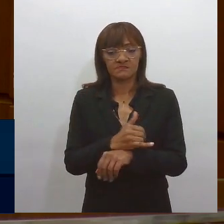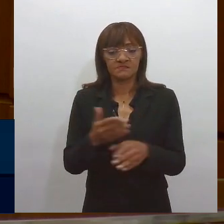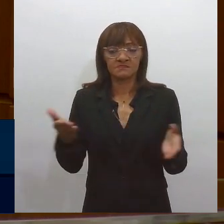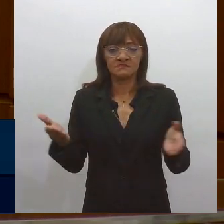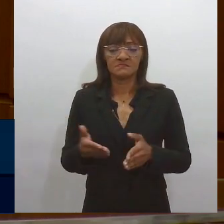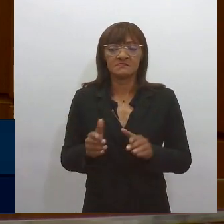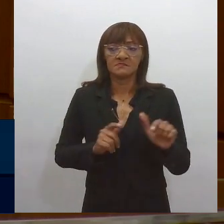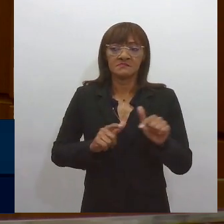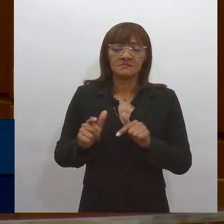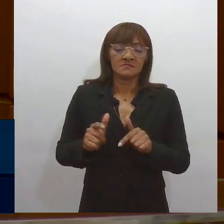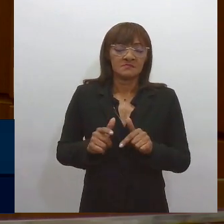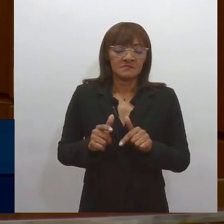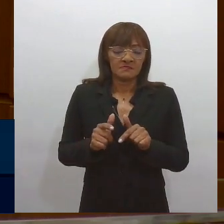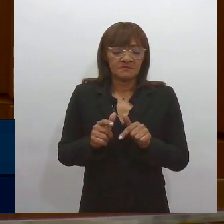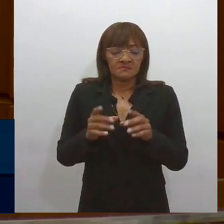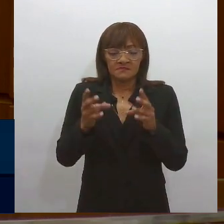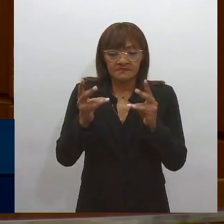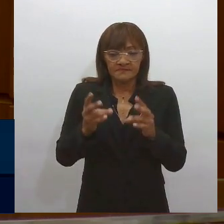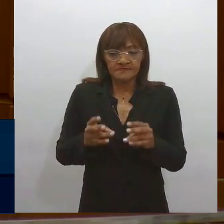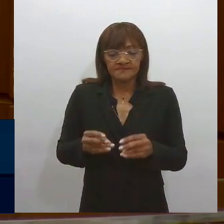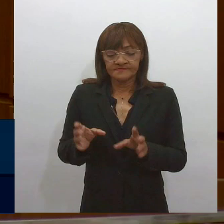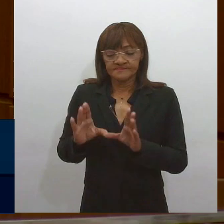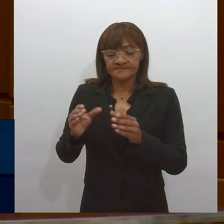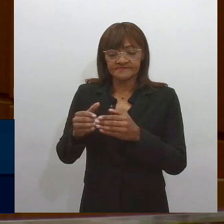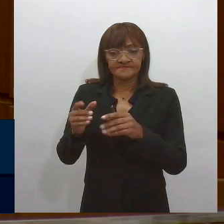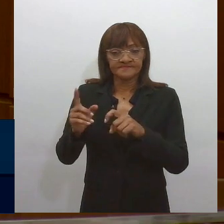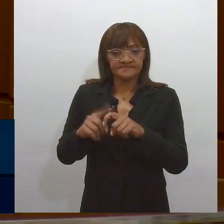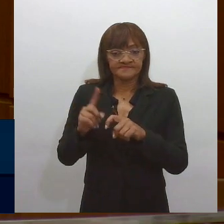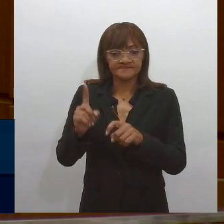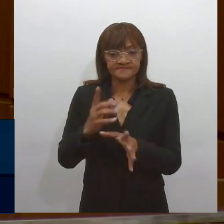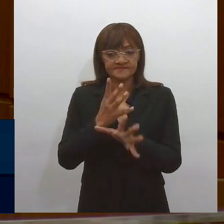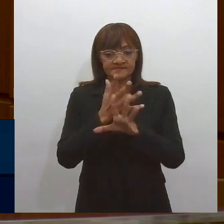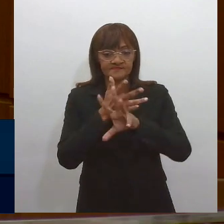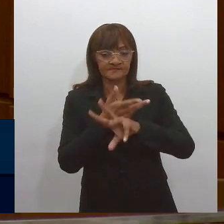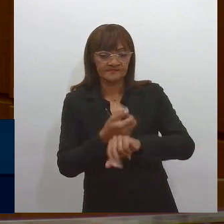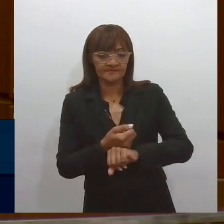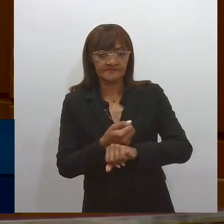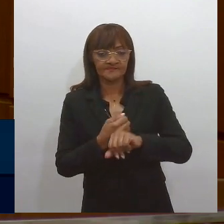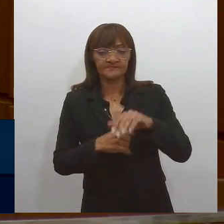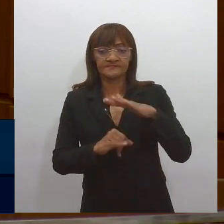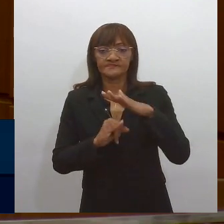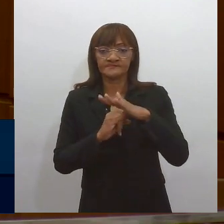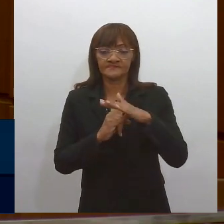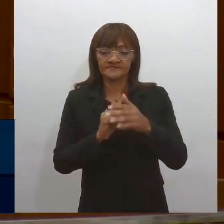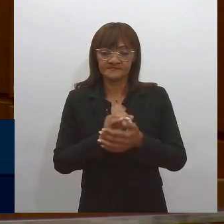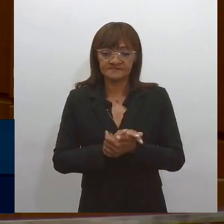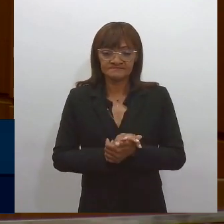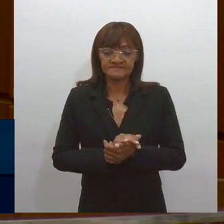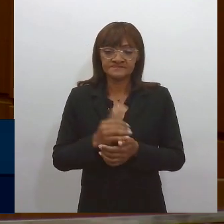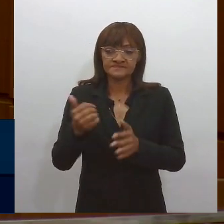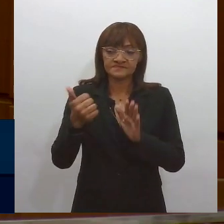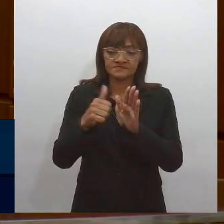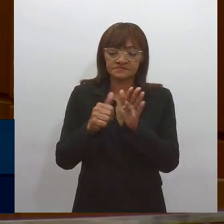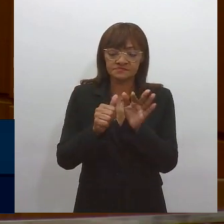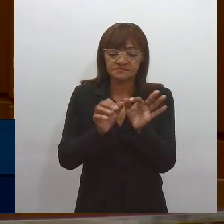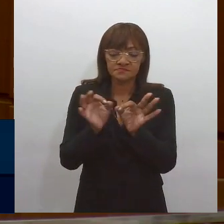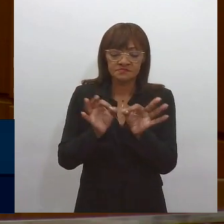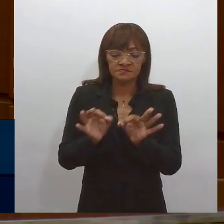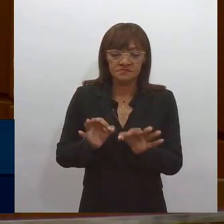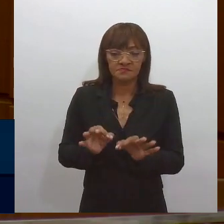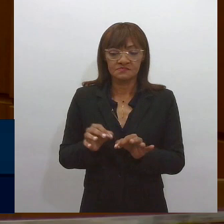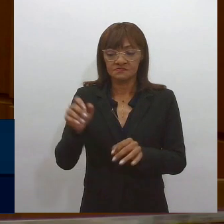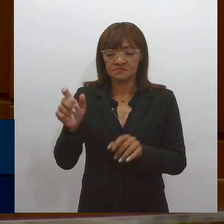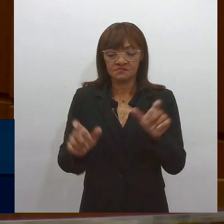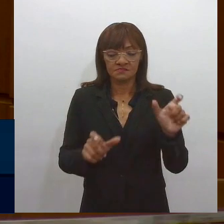médica e multidisciplinar do Instituto que avaliou criteriosamente os pacientes garantindo que atend